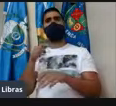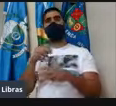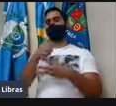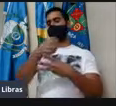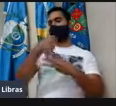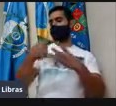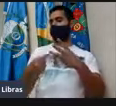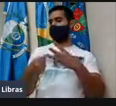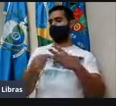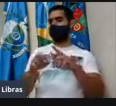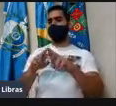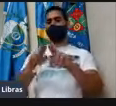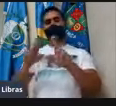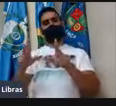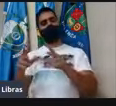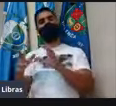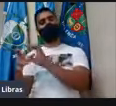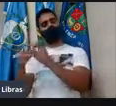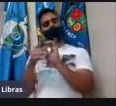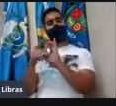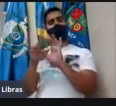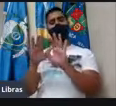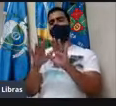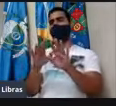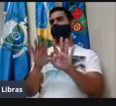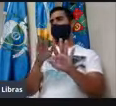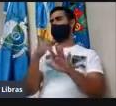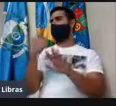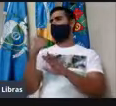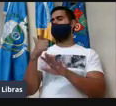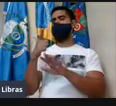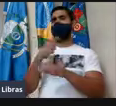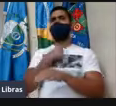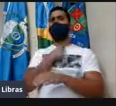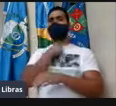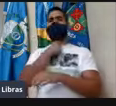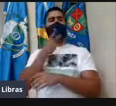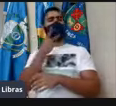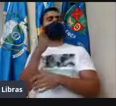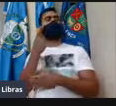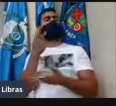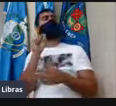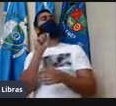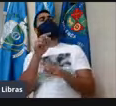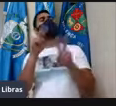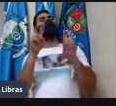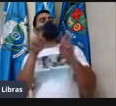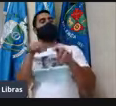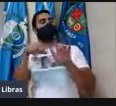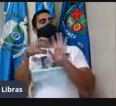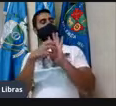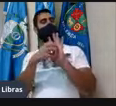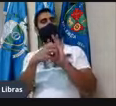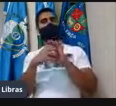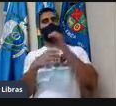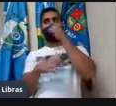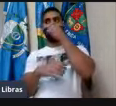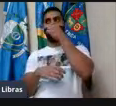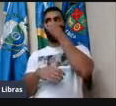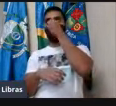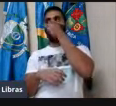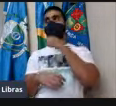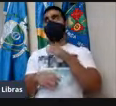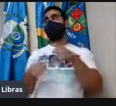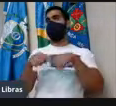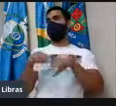são independentes, mas harmônicos entre si. Não cabe o poder executivo normatizar a pauta dessa casa. Fica a